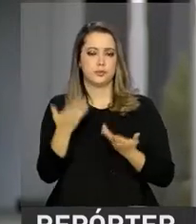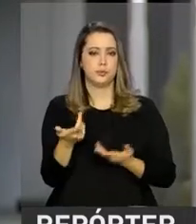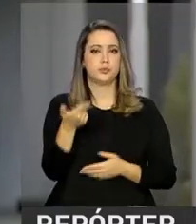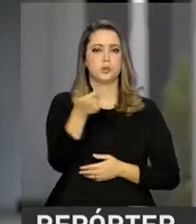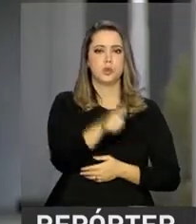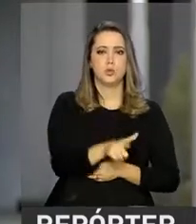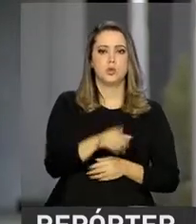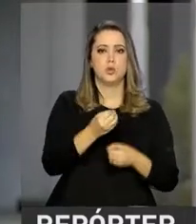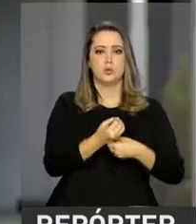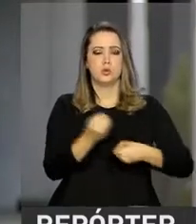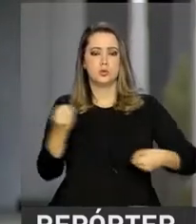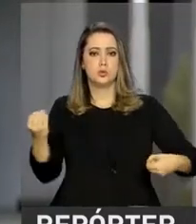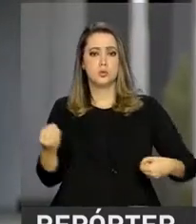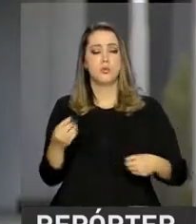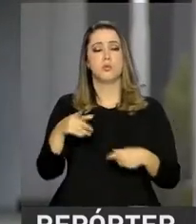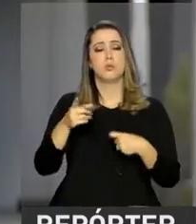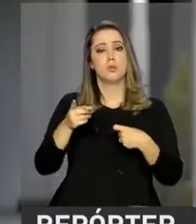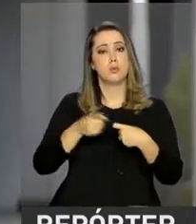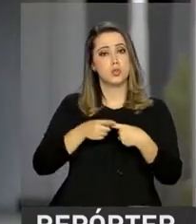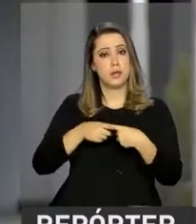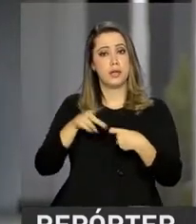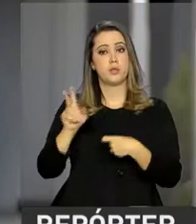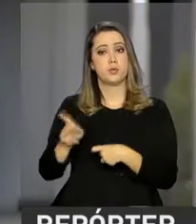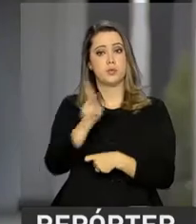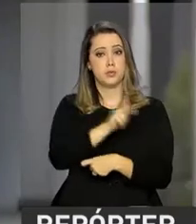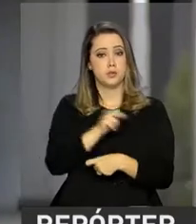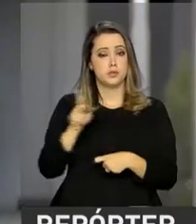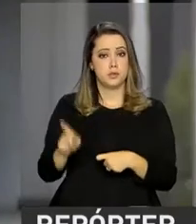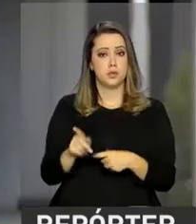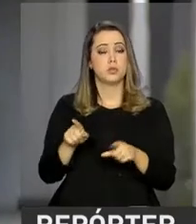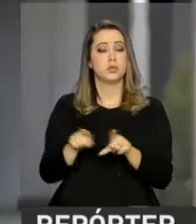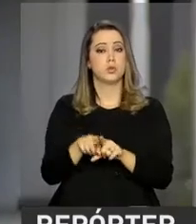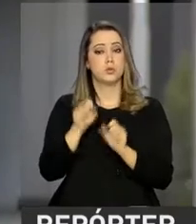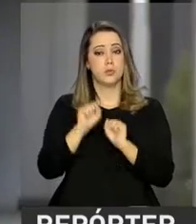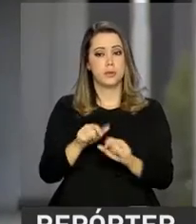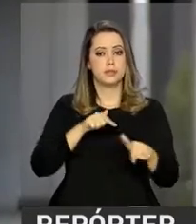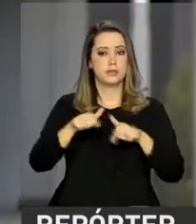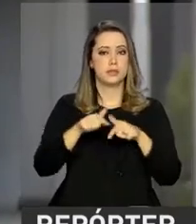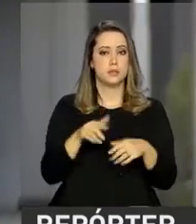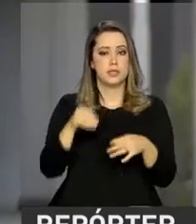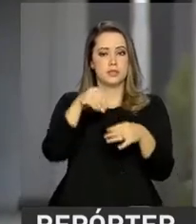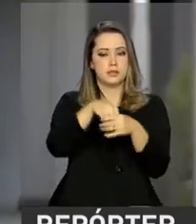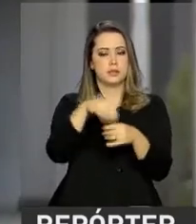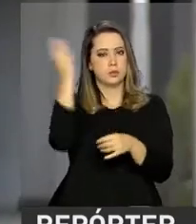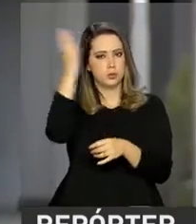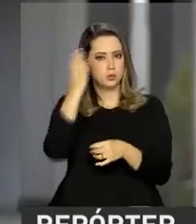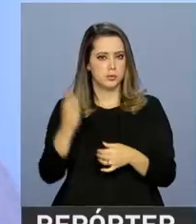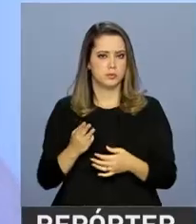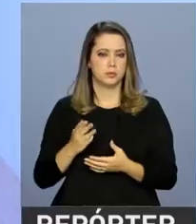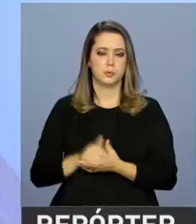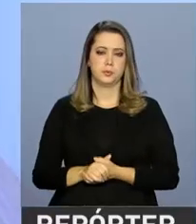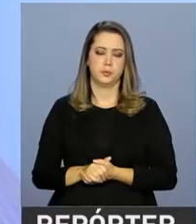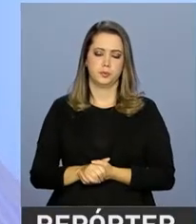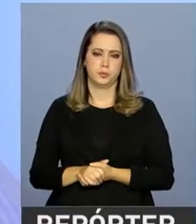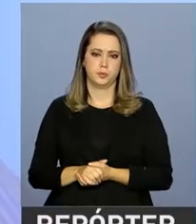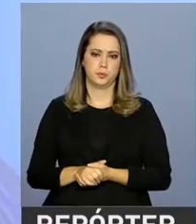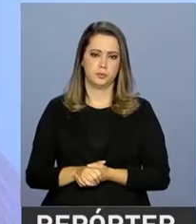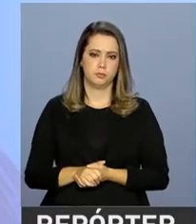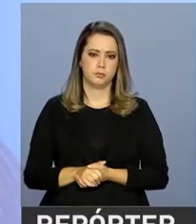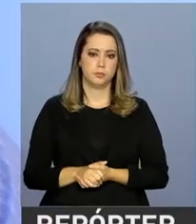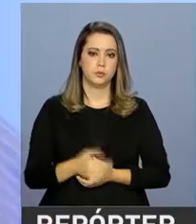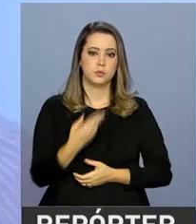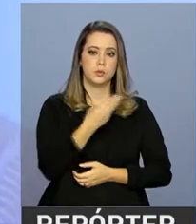dos diplomas de médicos e professores da venezuela para que eles possam atuar em território brasileiro o ministro da defesa